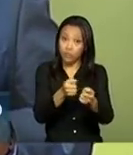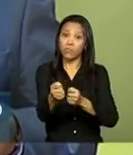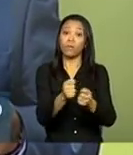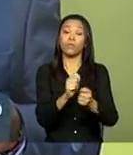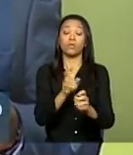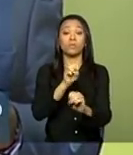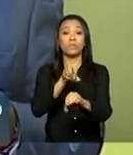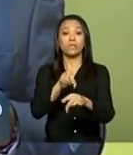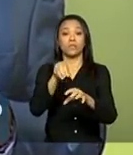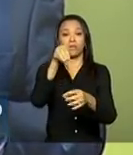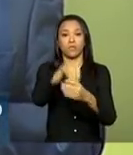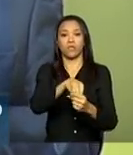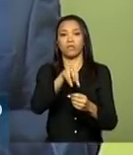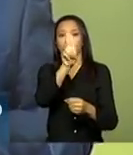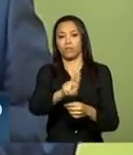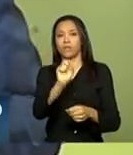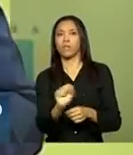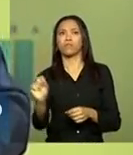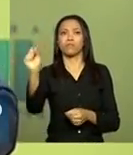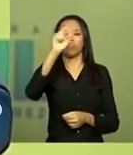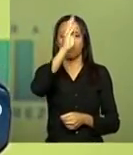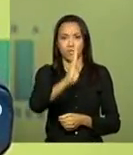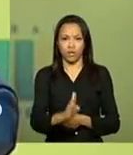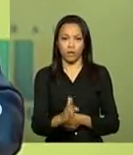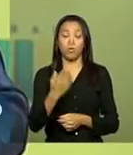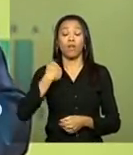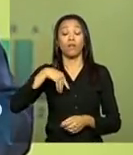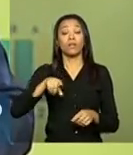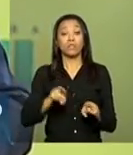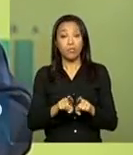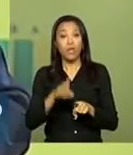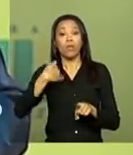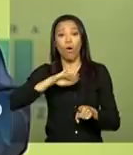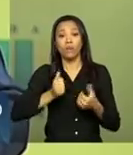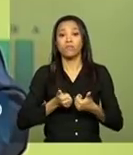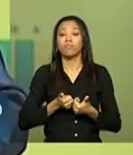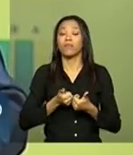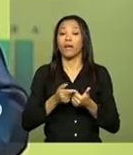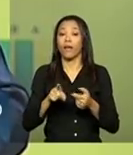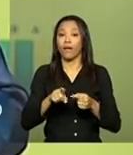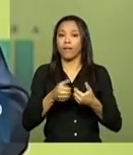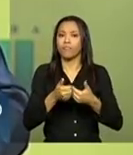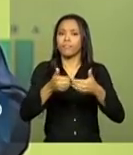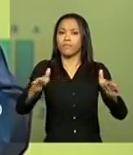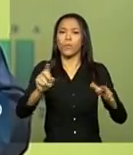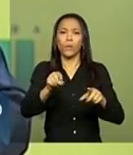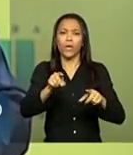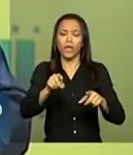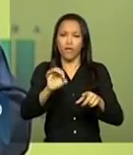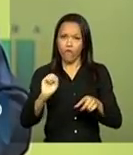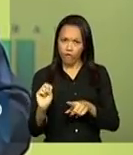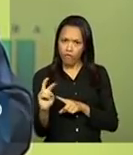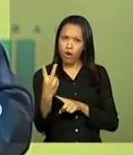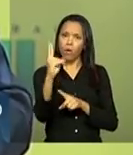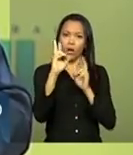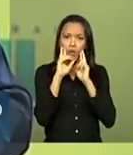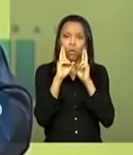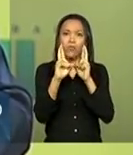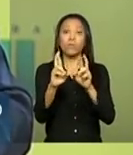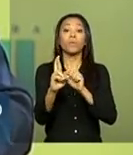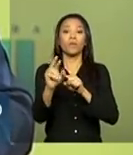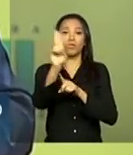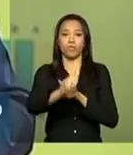brasileira. Nós inauguramos também um processo de valorização da universidade pública, porque